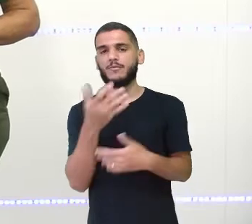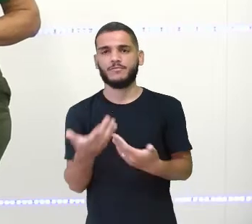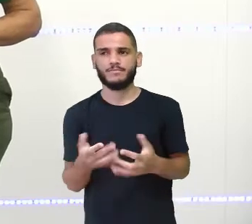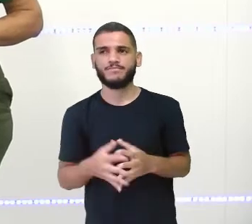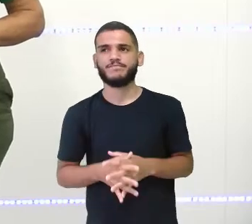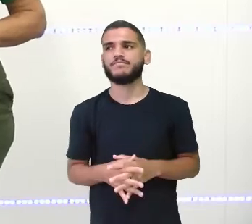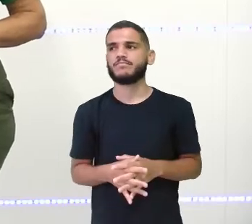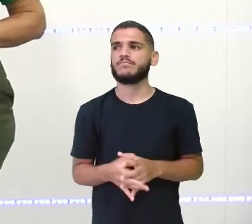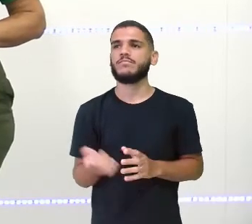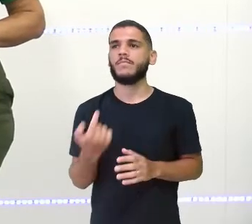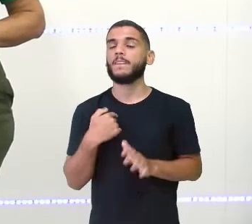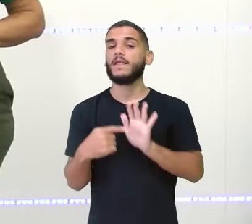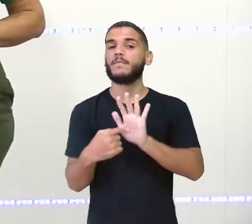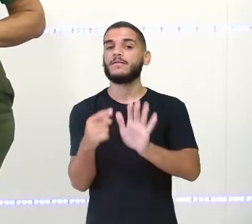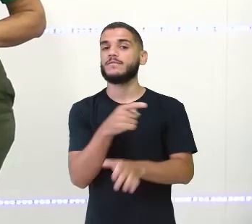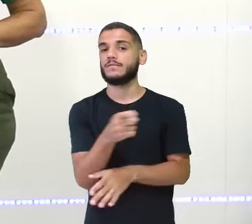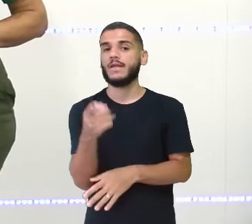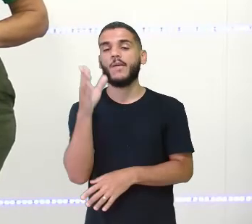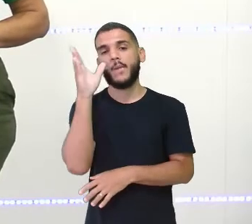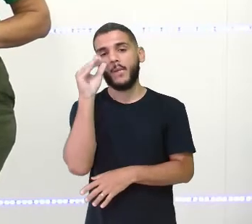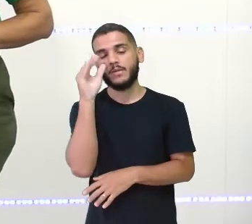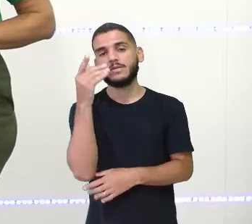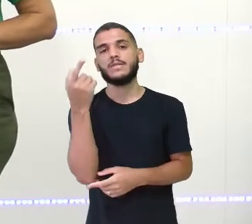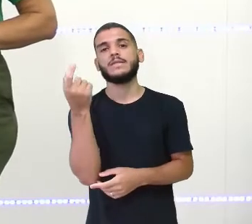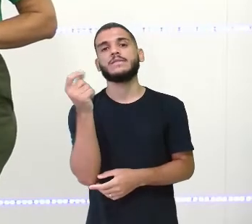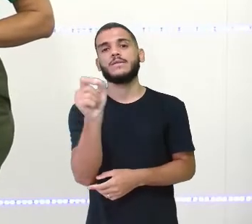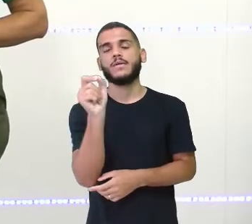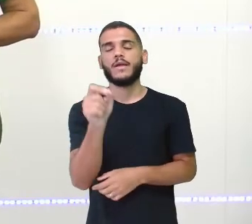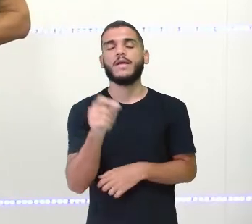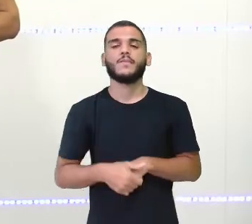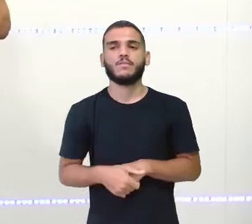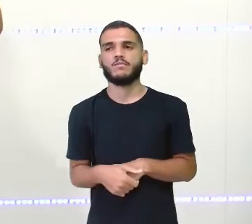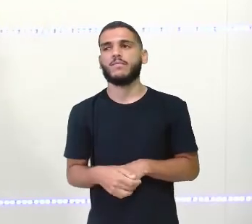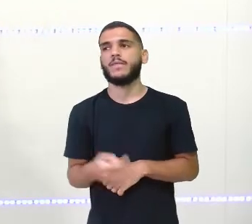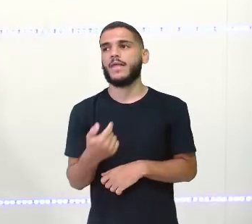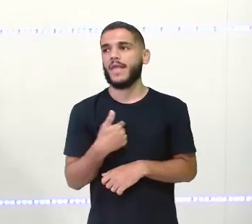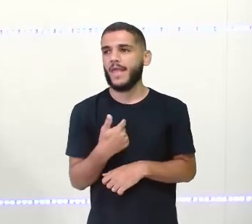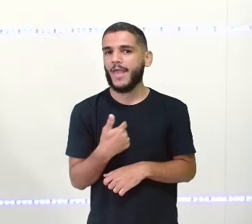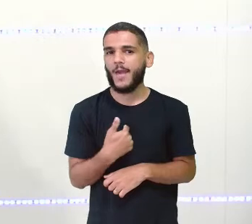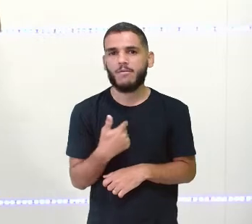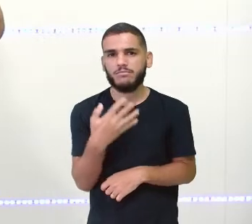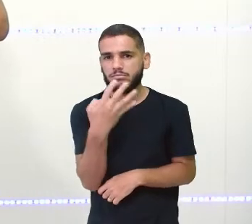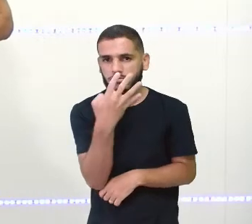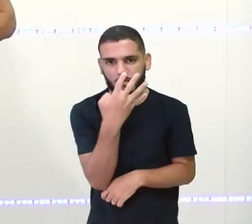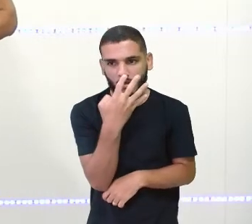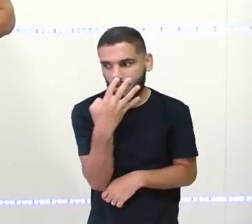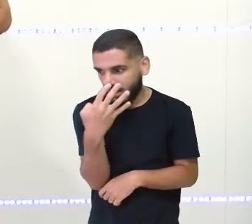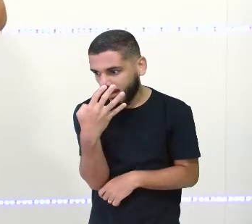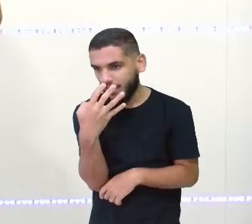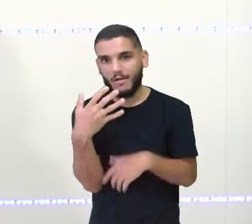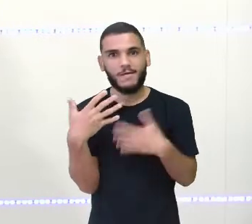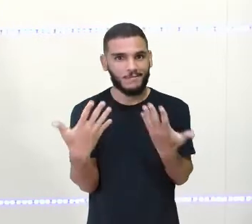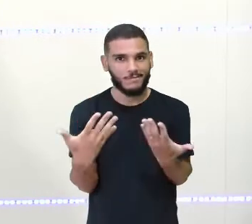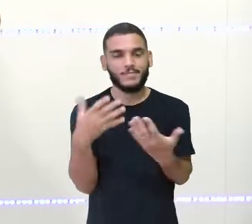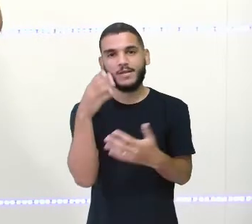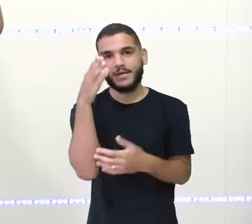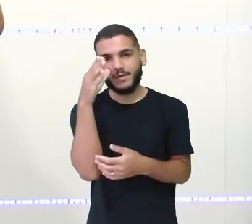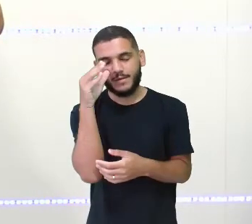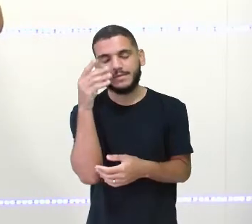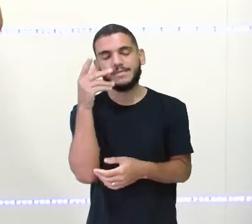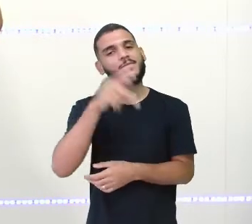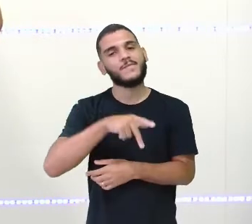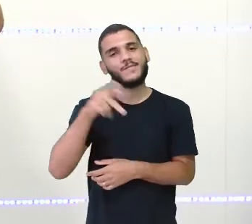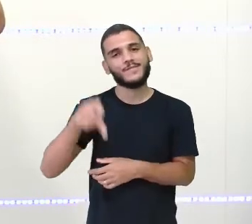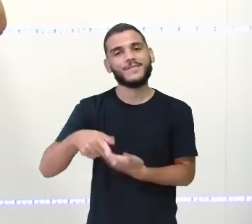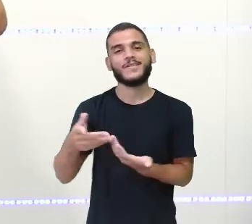vou trazer aqui para vocês uma curiosidade que, olha, eu fiquei muito admirada. Essa curiosidade, professora